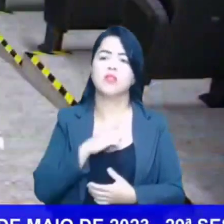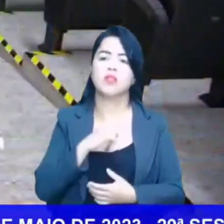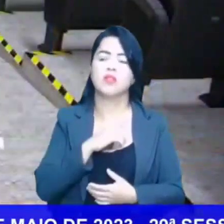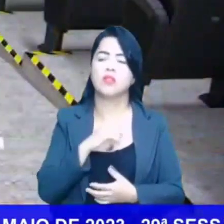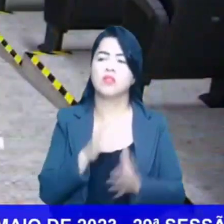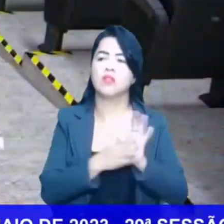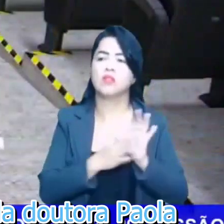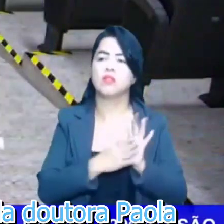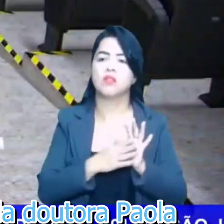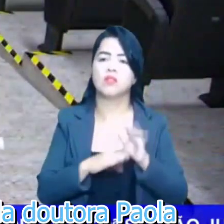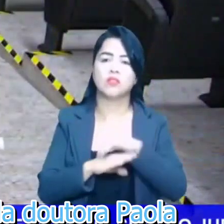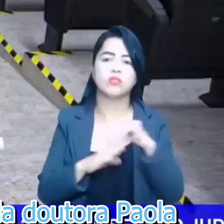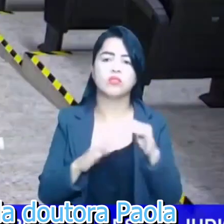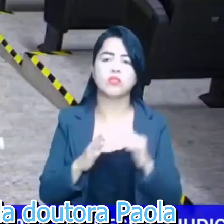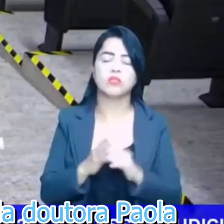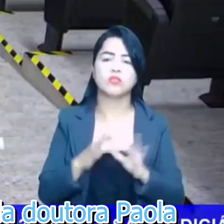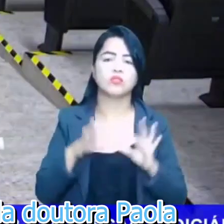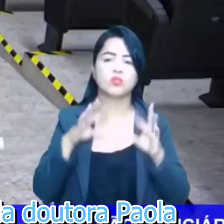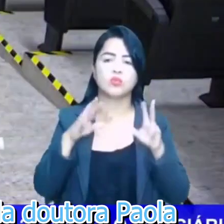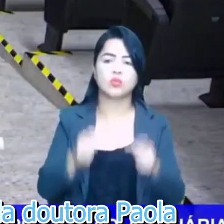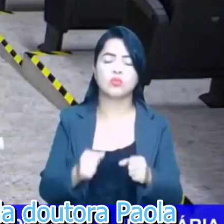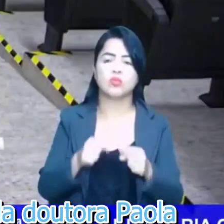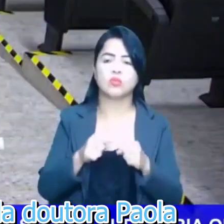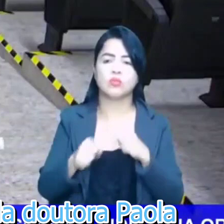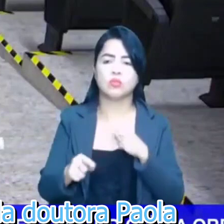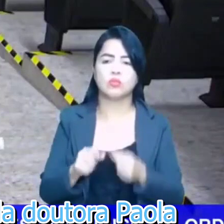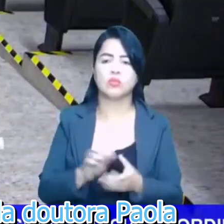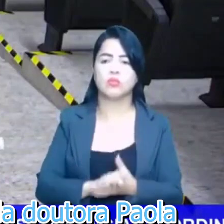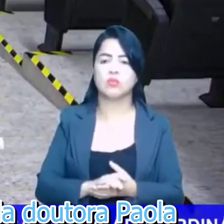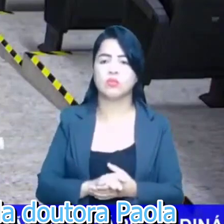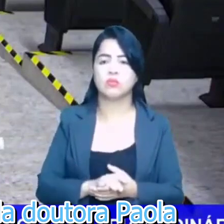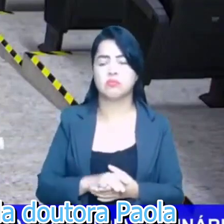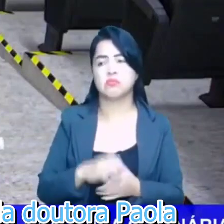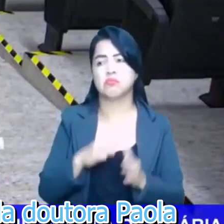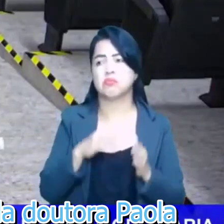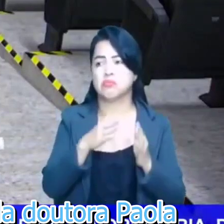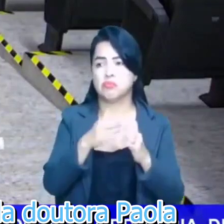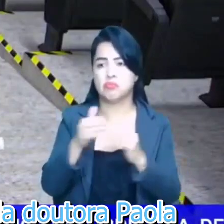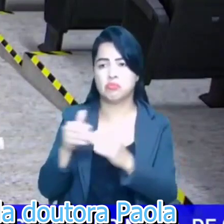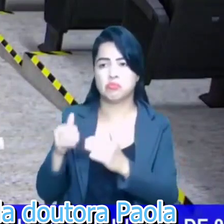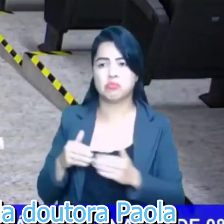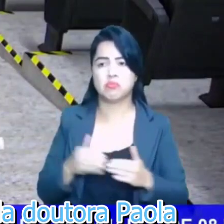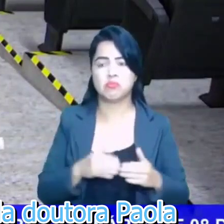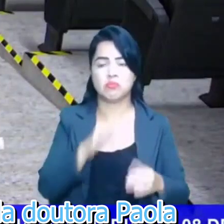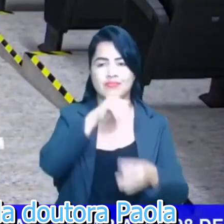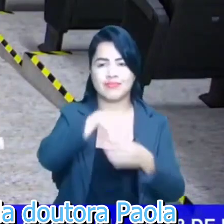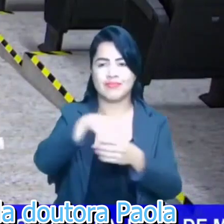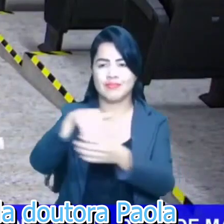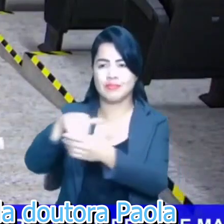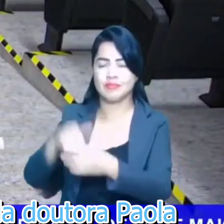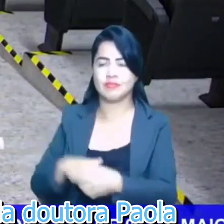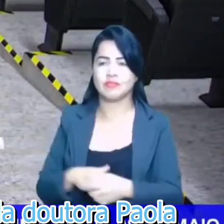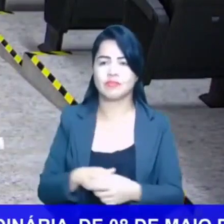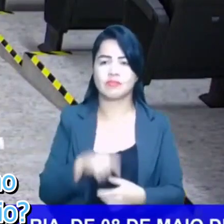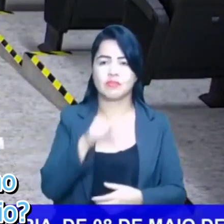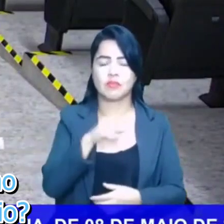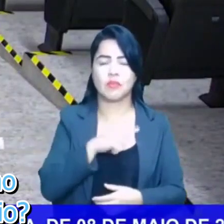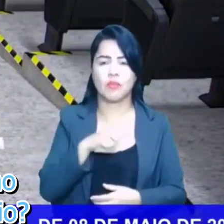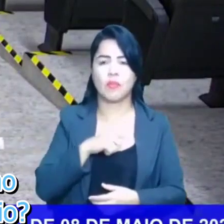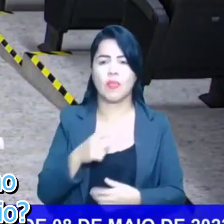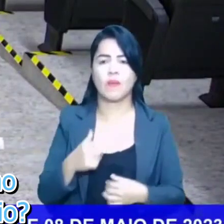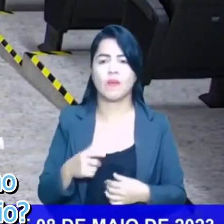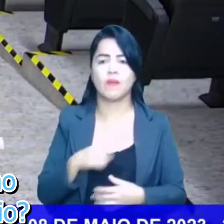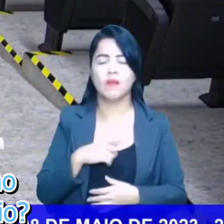doutora? Imagem dupla do ambas, plenário. Né? Então, vamos colher os com votos. Com a palavra do desembargador João desse Lages. Voto da doutora Paola, vamos